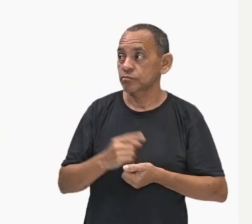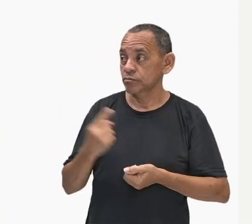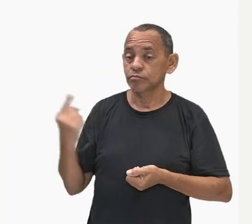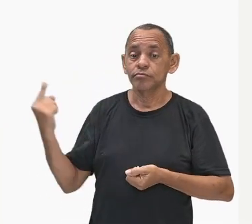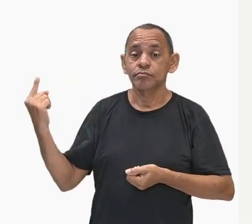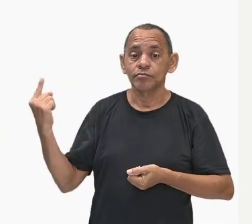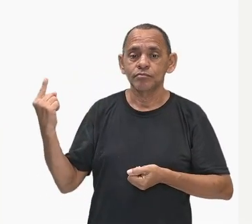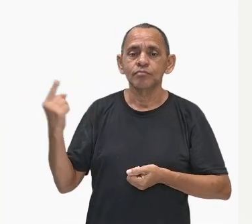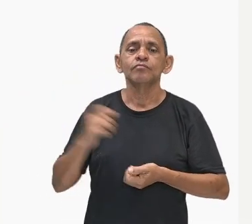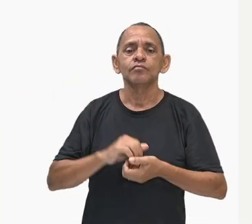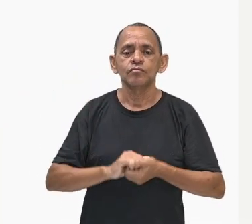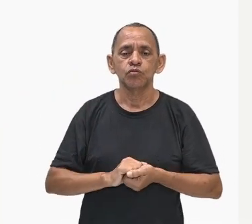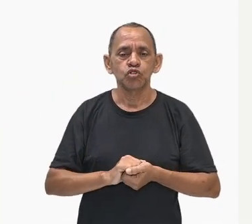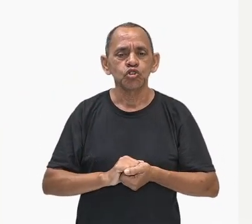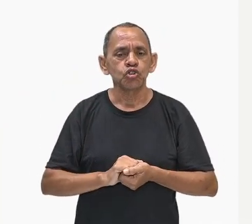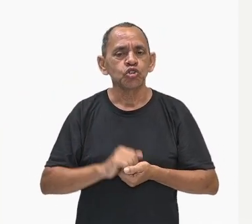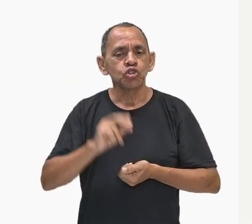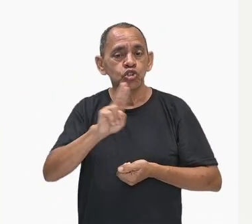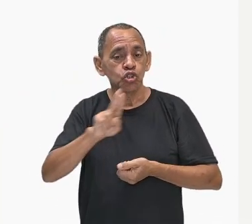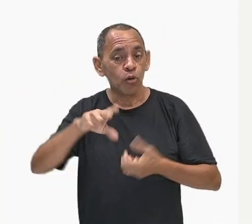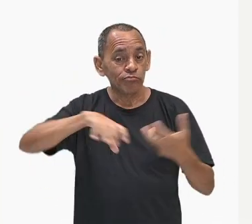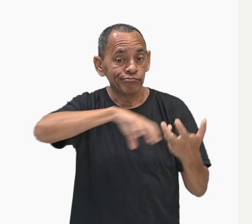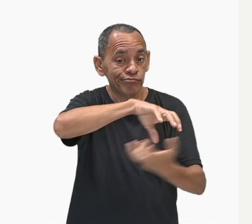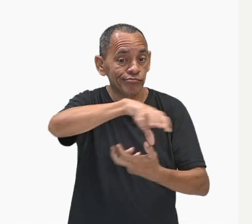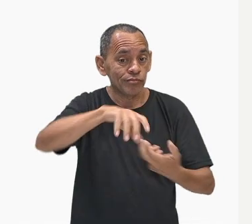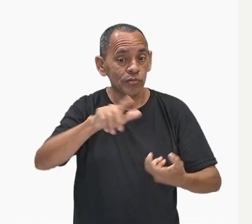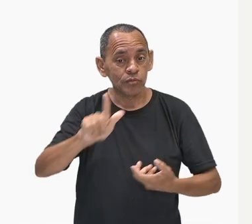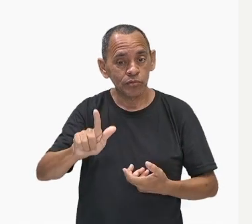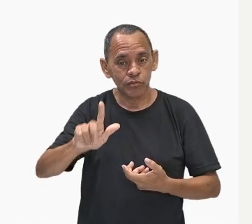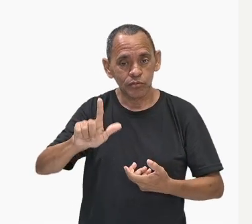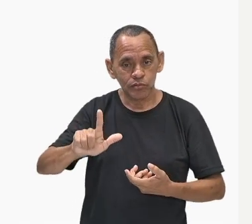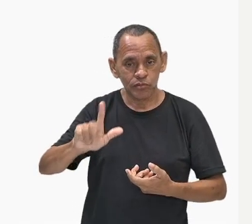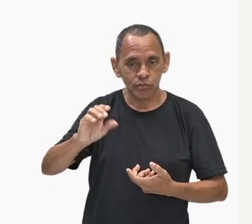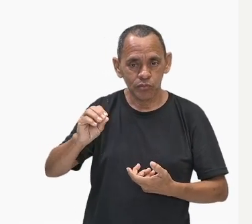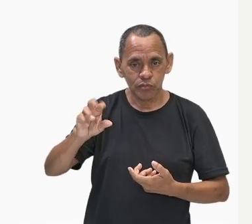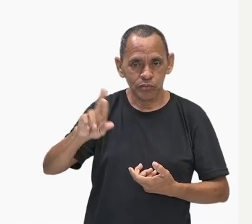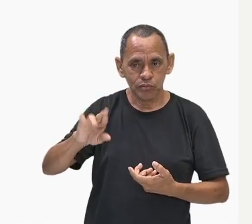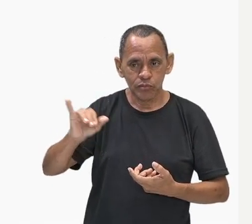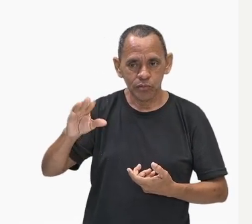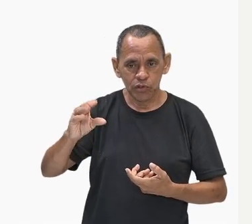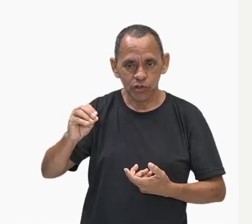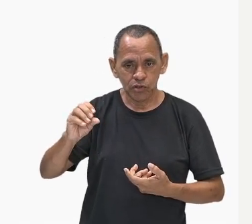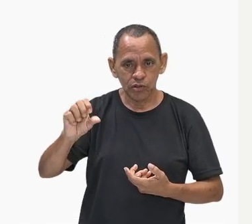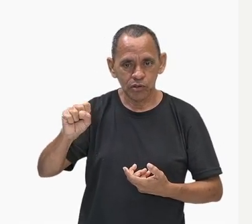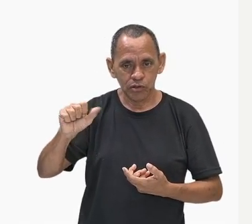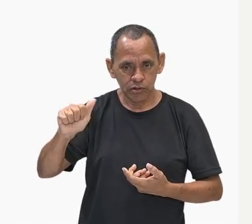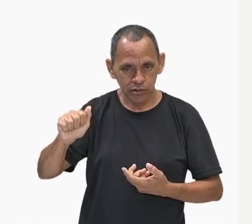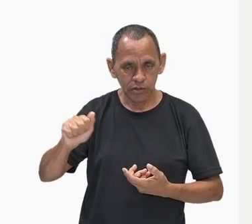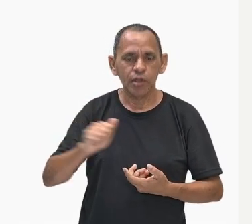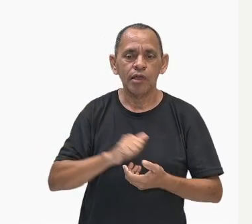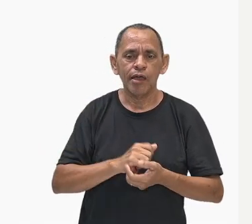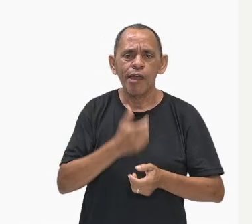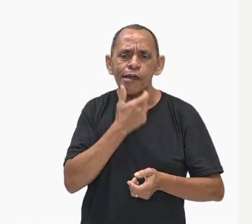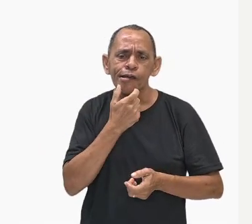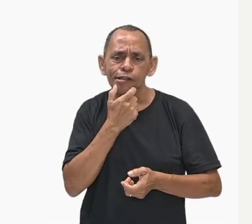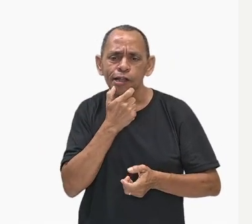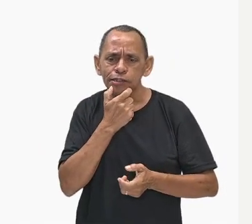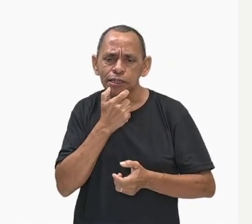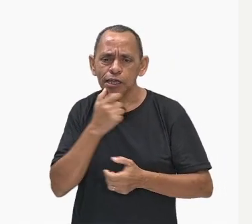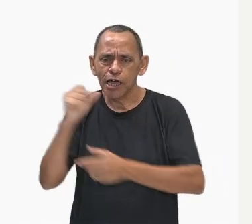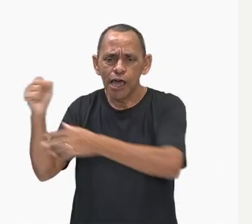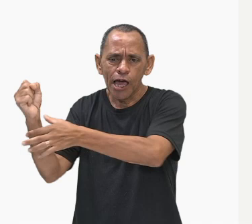Revolução Gloriosa. Vamos entender como é que a Inglaterra deixou de ser absolutista e passou de fato a ser